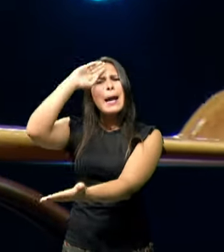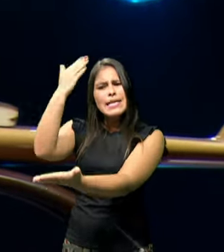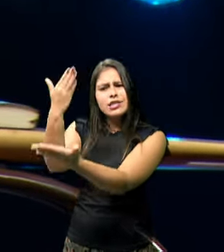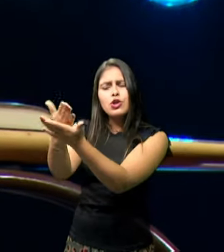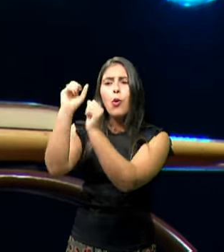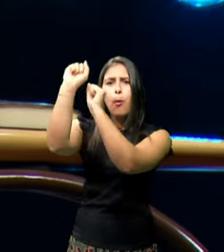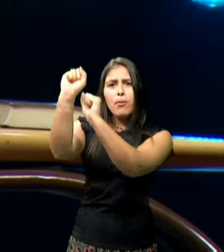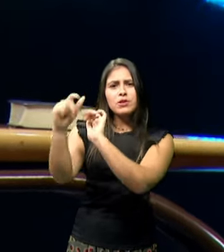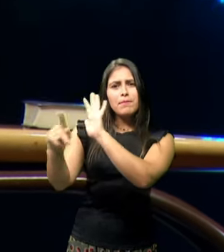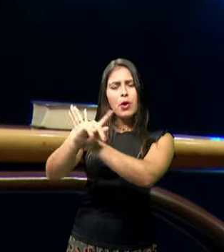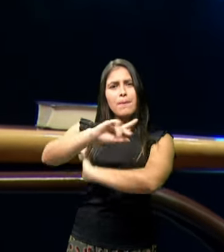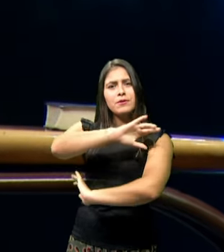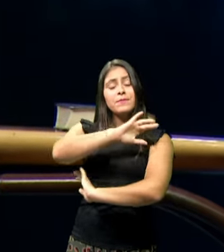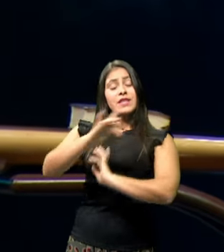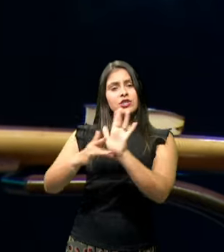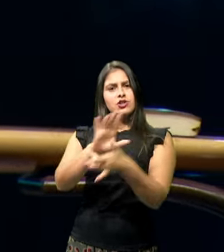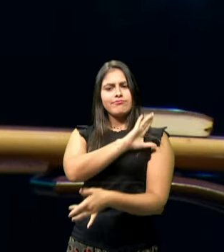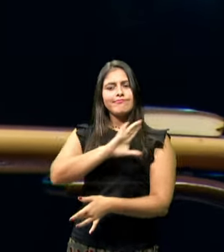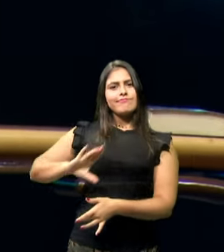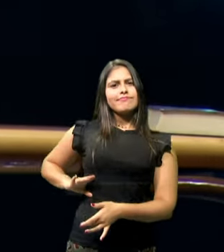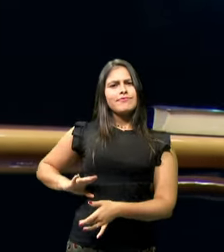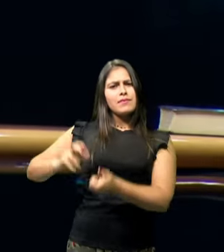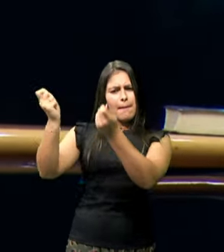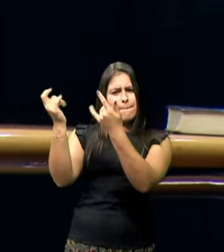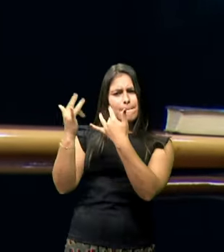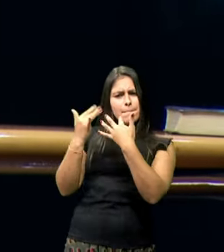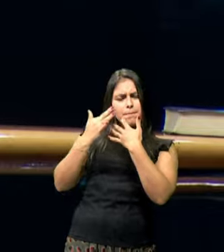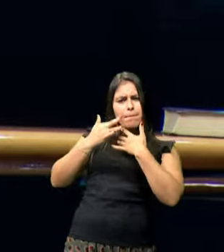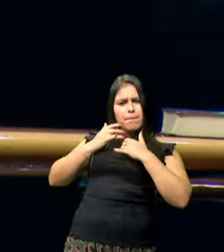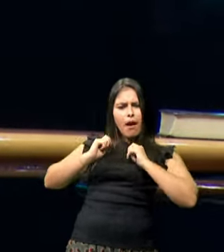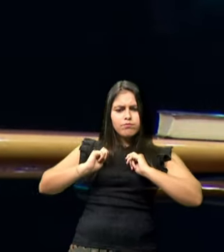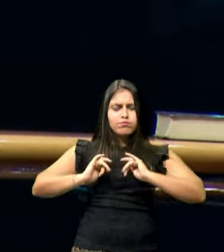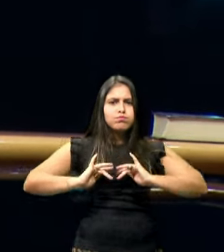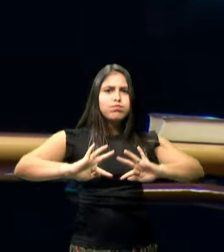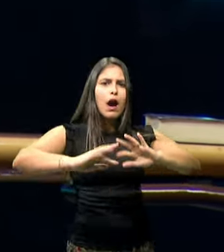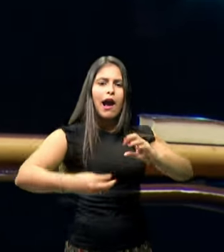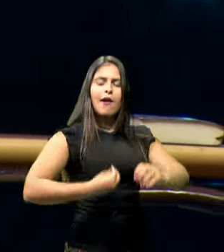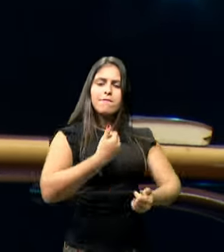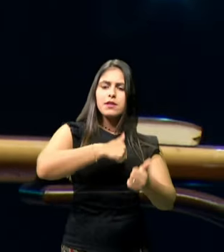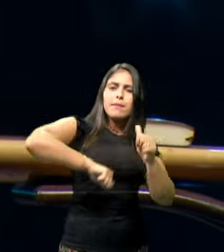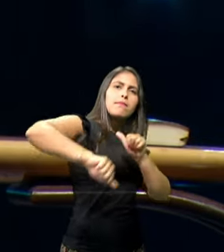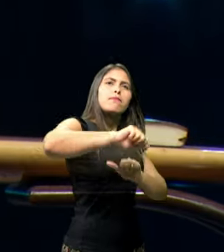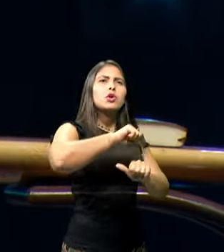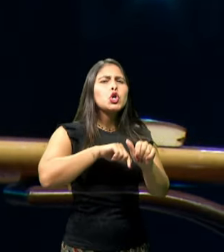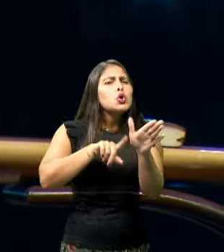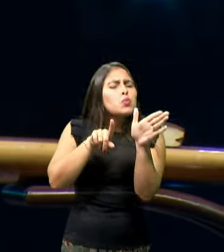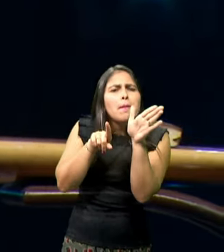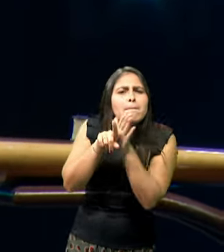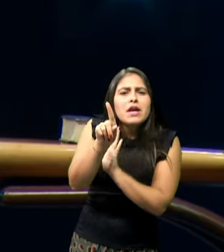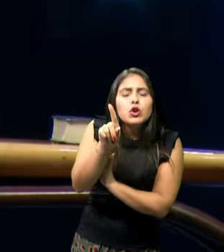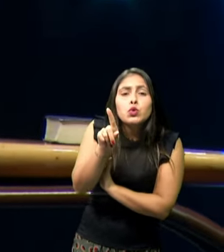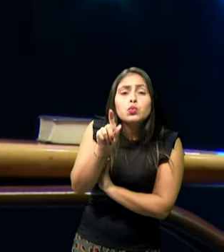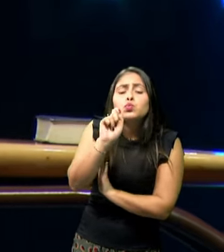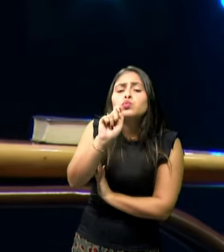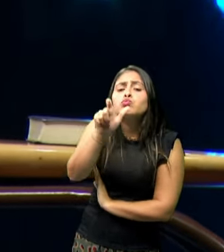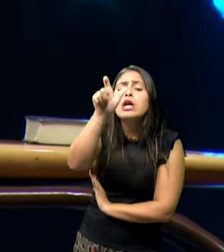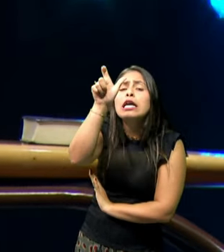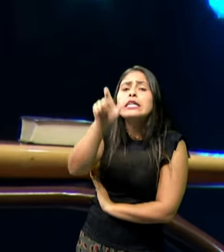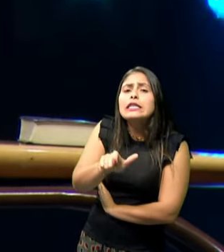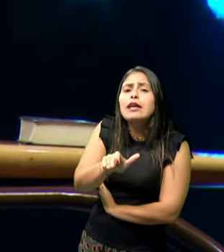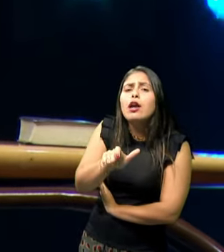de Cristo se manifesta nessa pessoa e transforma ela para uma vida melhor. Olha uma perguntinha que eu vou fazer aqui. Quem aqui,